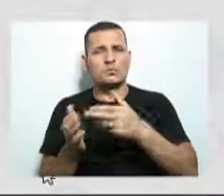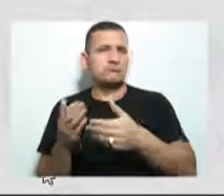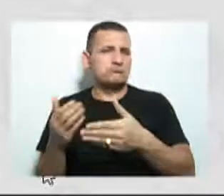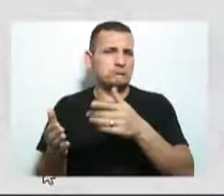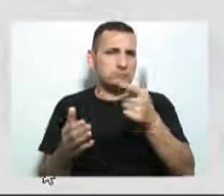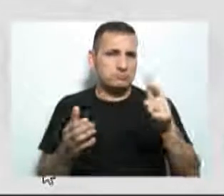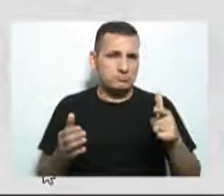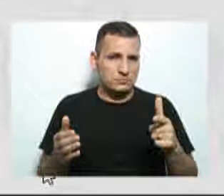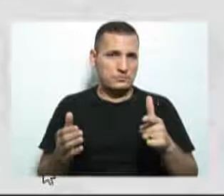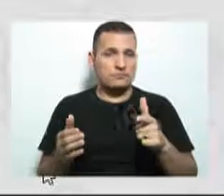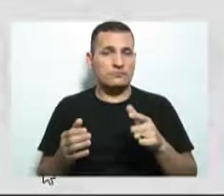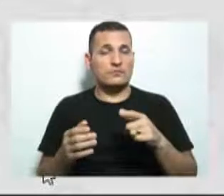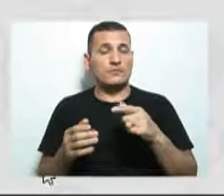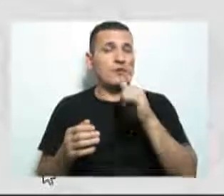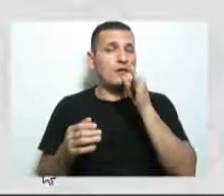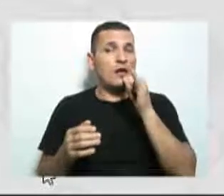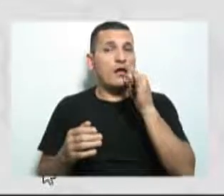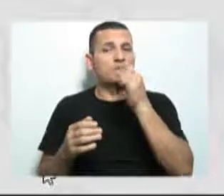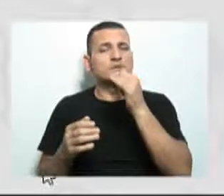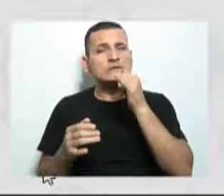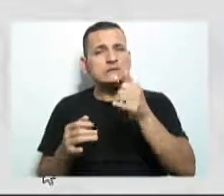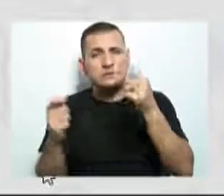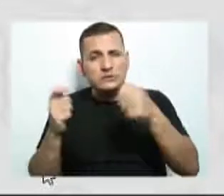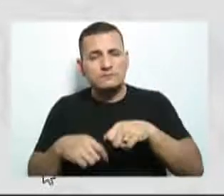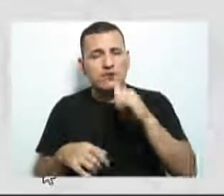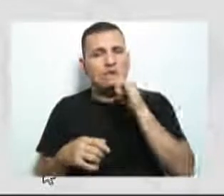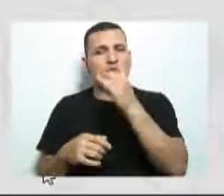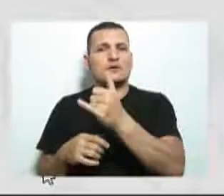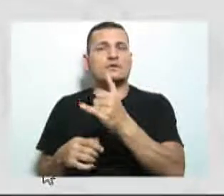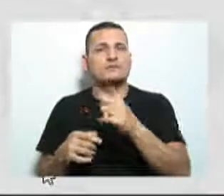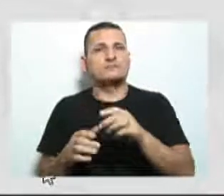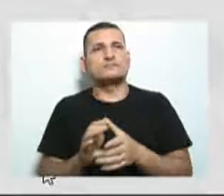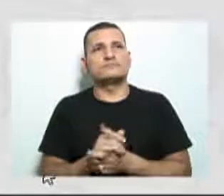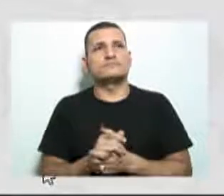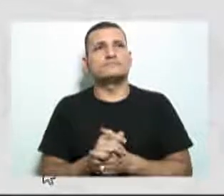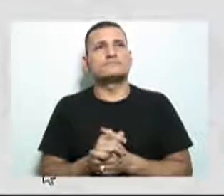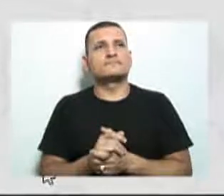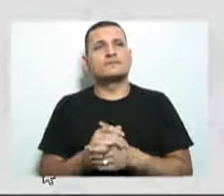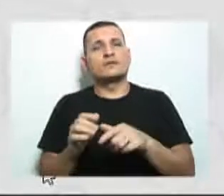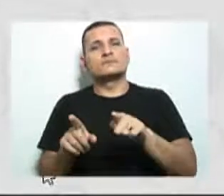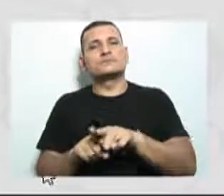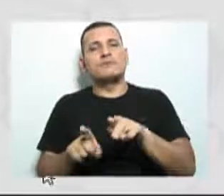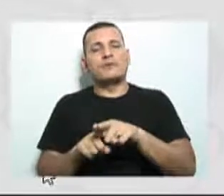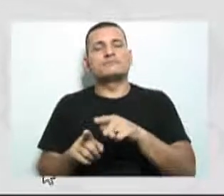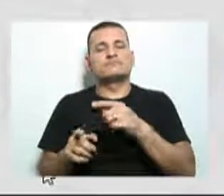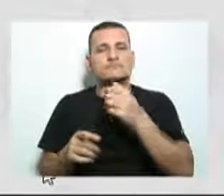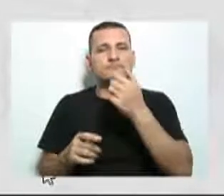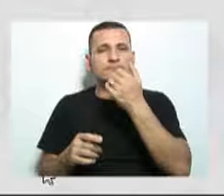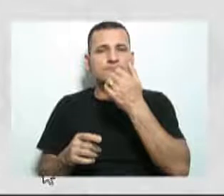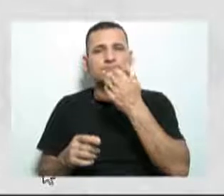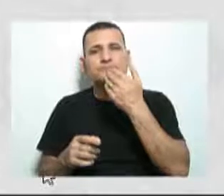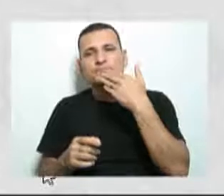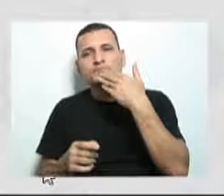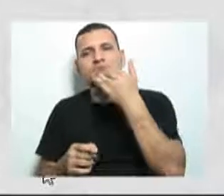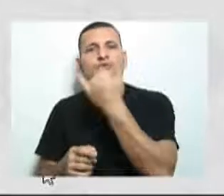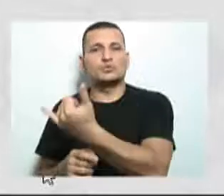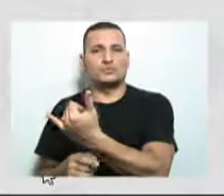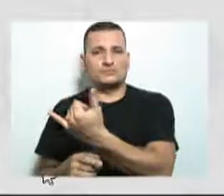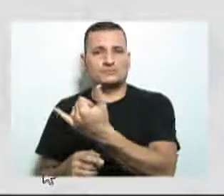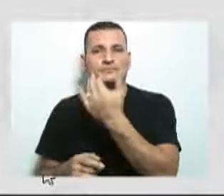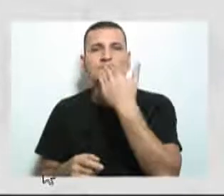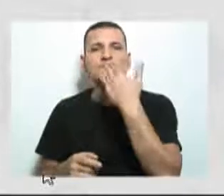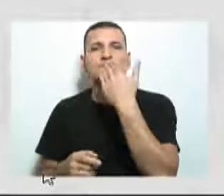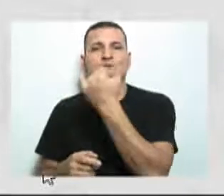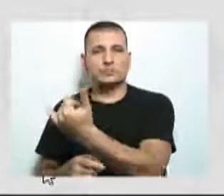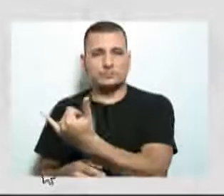circunstância, avisar assim que possível e pedir uma coisinha que as pessoas parecem que não estão pedindo muito hoje. As pessoas não estão assumindo isso daqui,